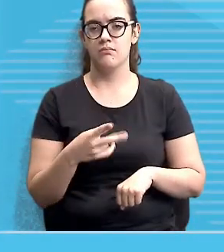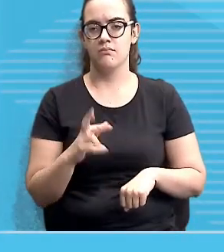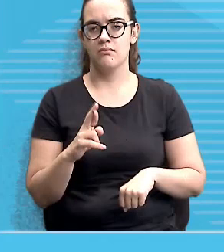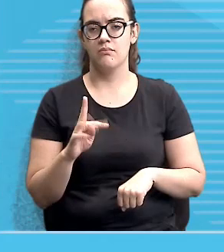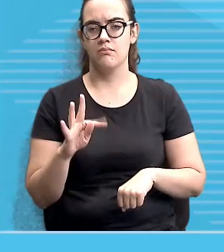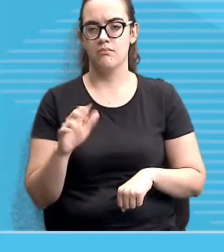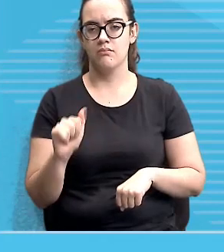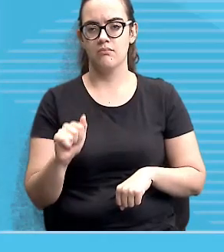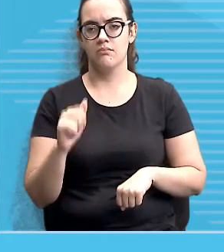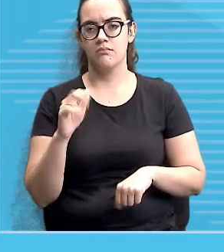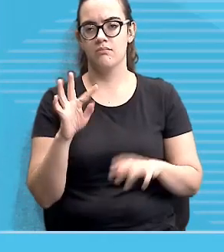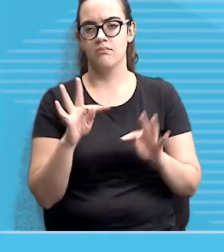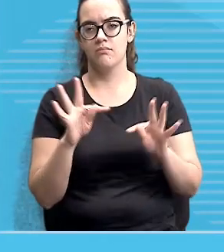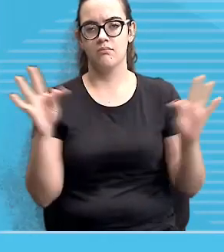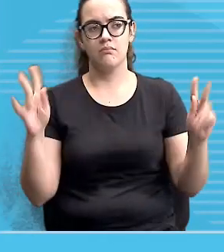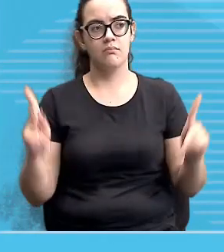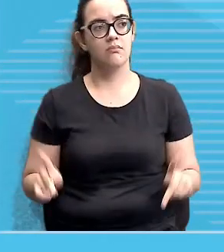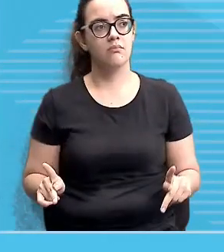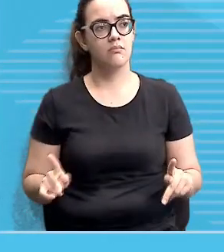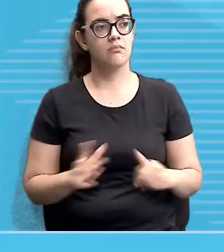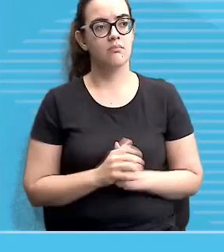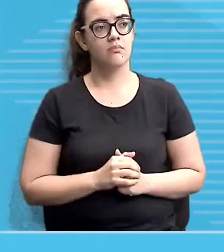vezes 400g